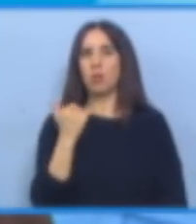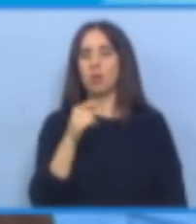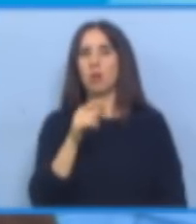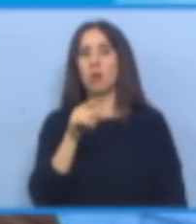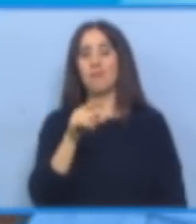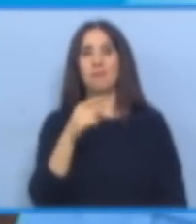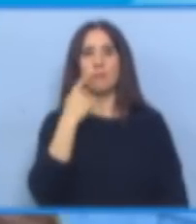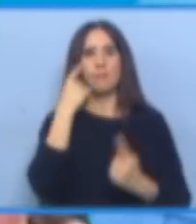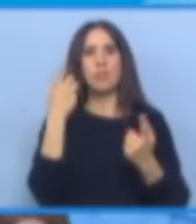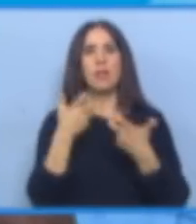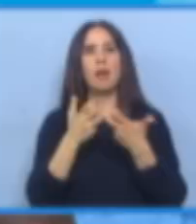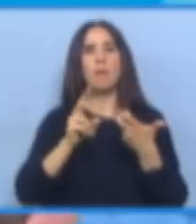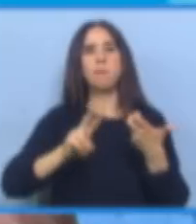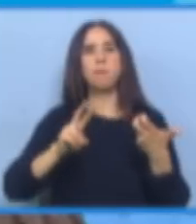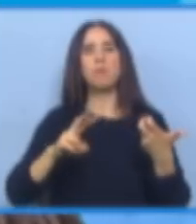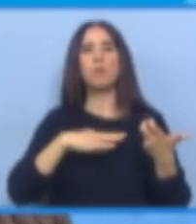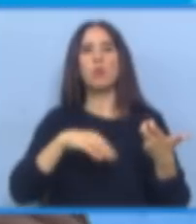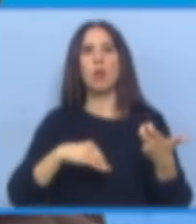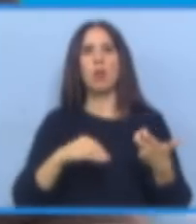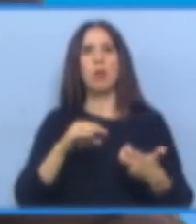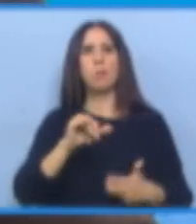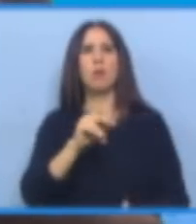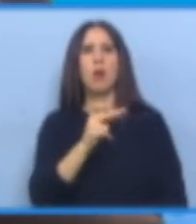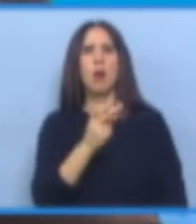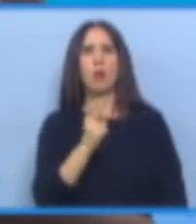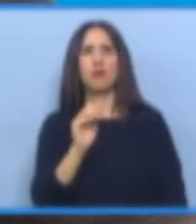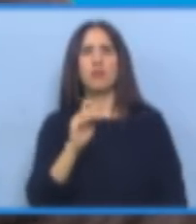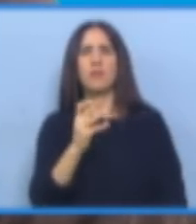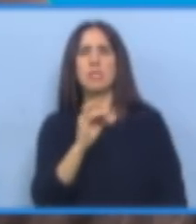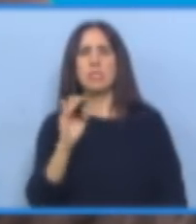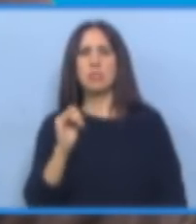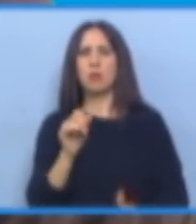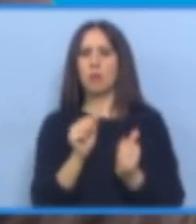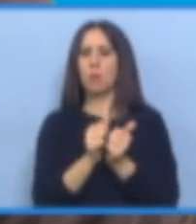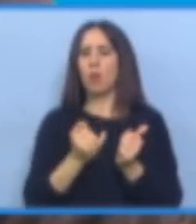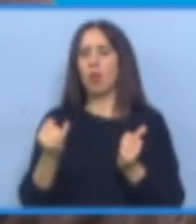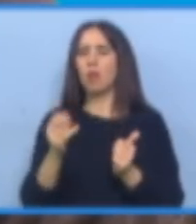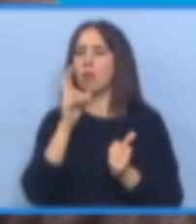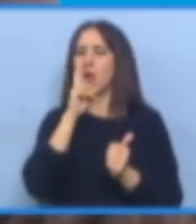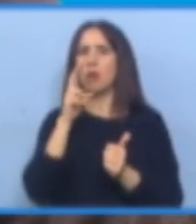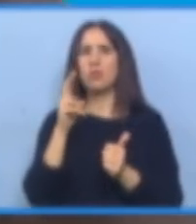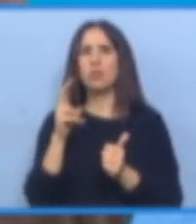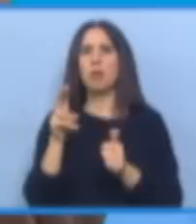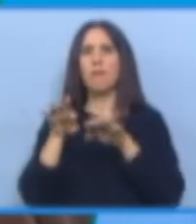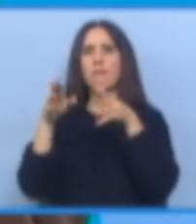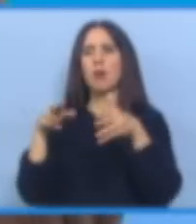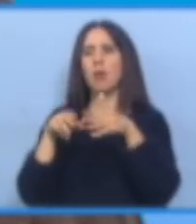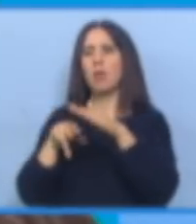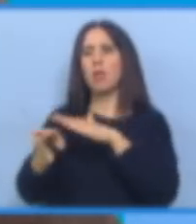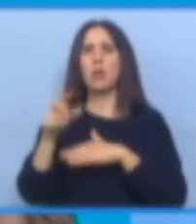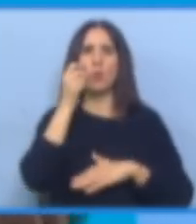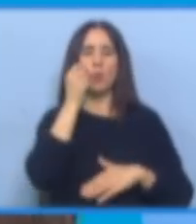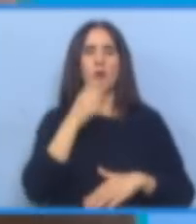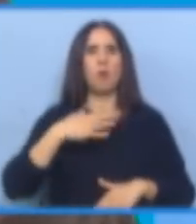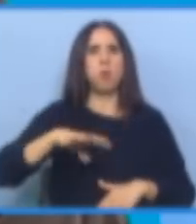Mundial. Ele estava lá em Auschwitz, o companheiro do lado ia para a câmara de gás e ele safou-se. Aquilo